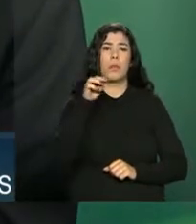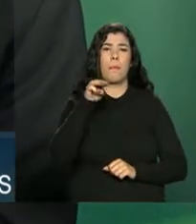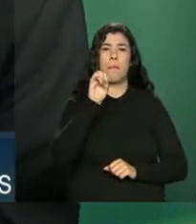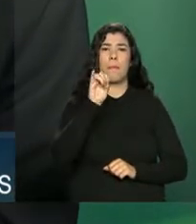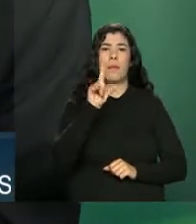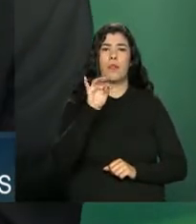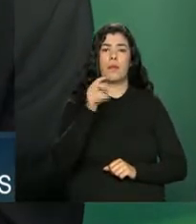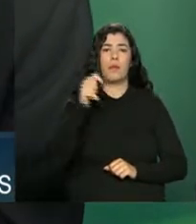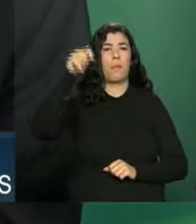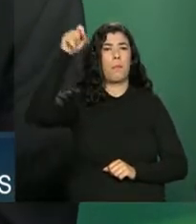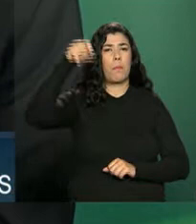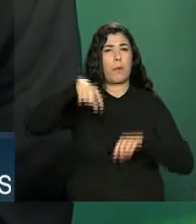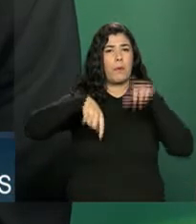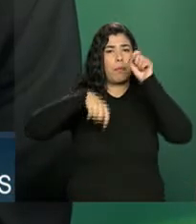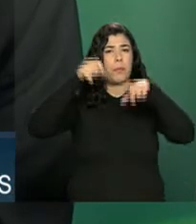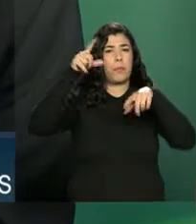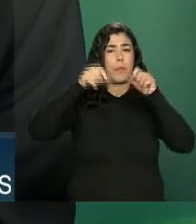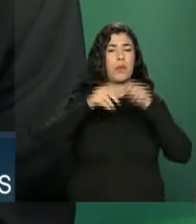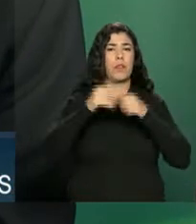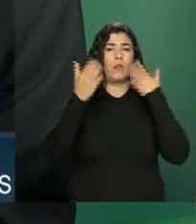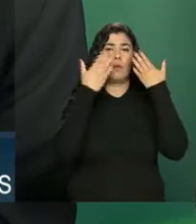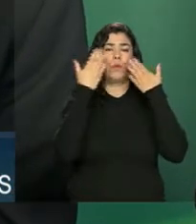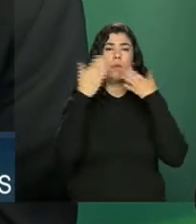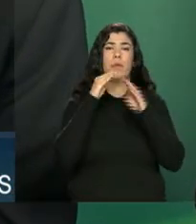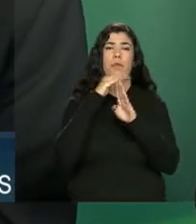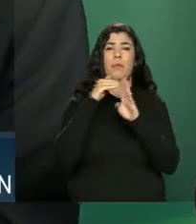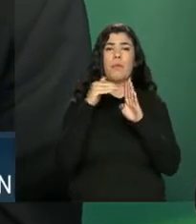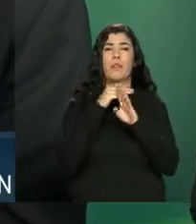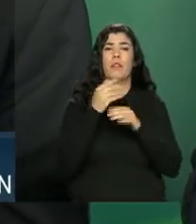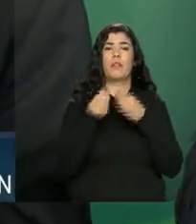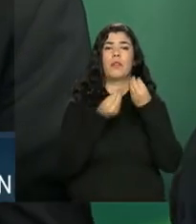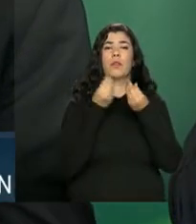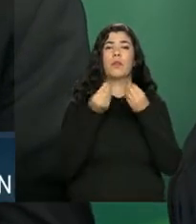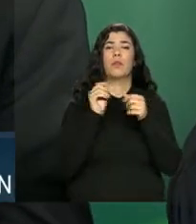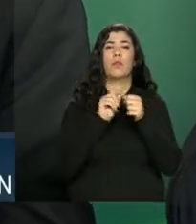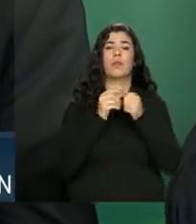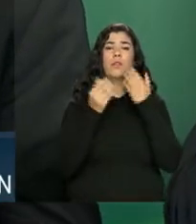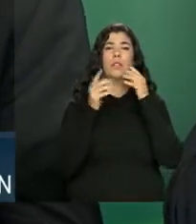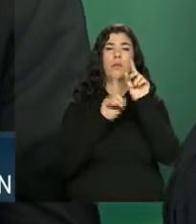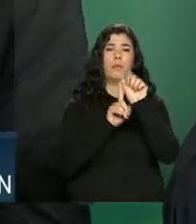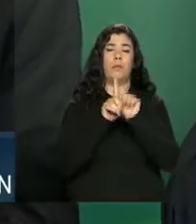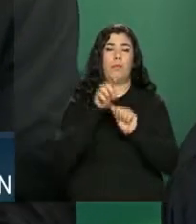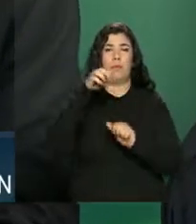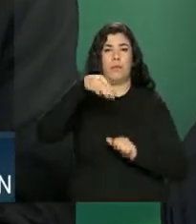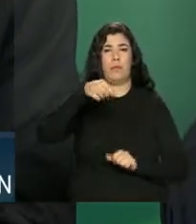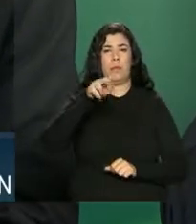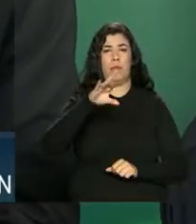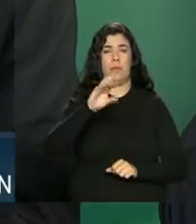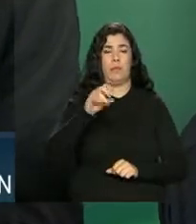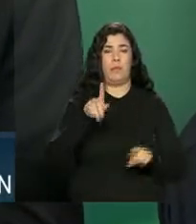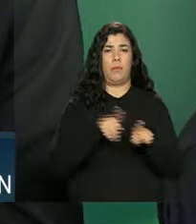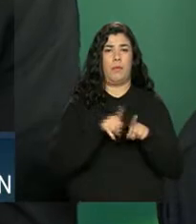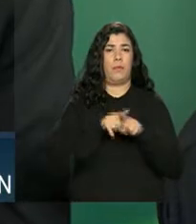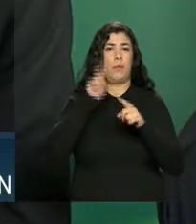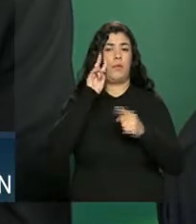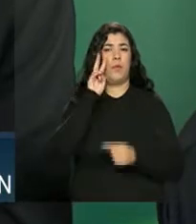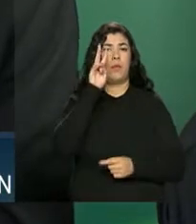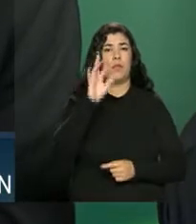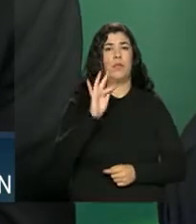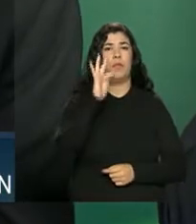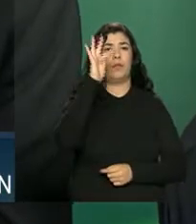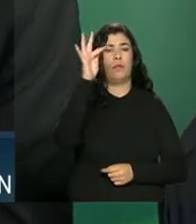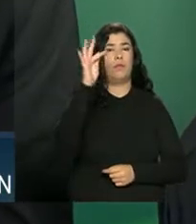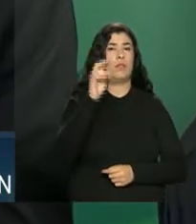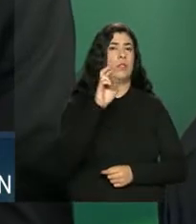variação mas em média que é metade da chuva de março Então vamos assim a previsão para os